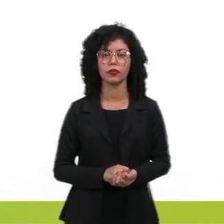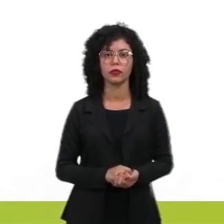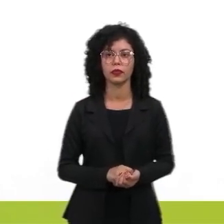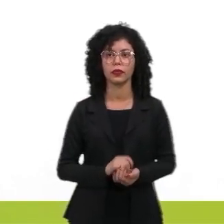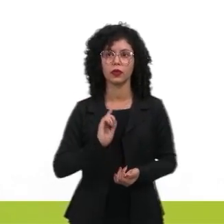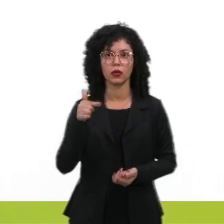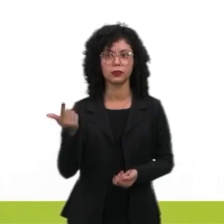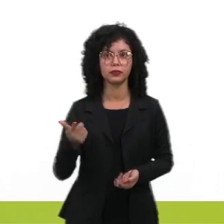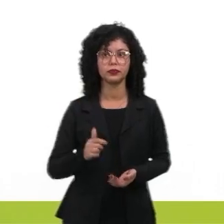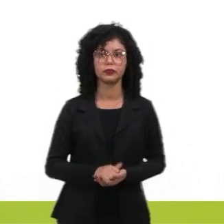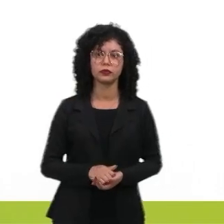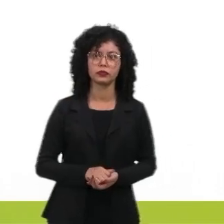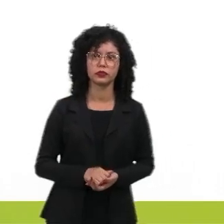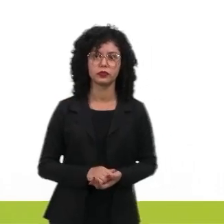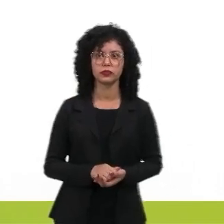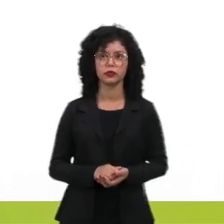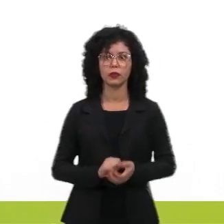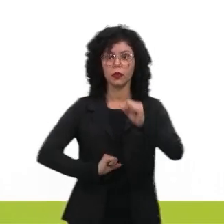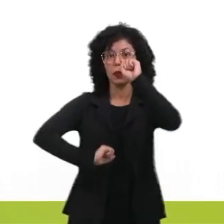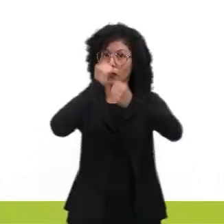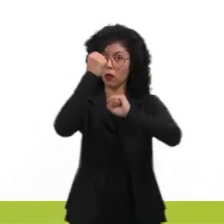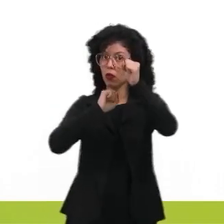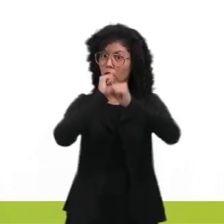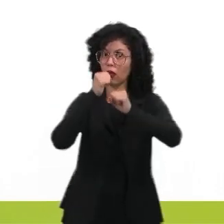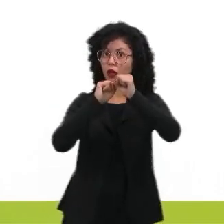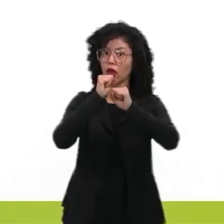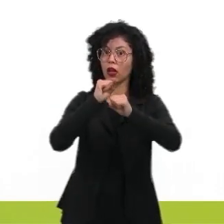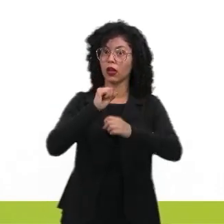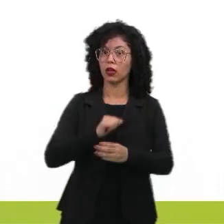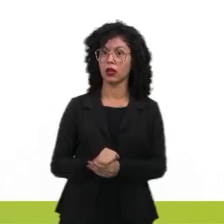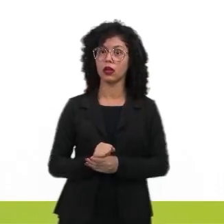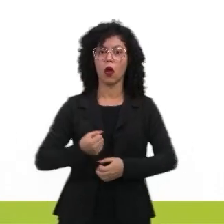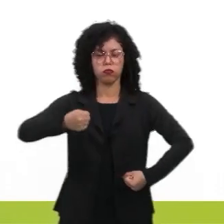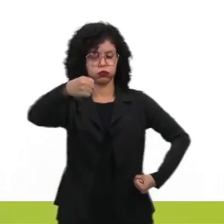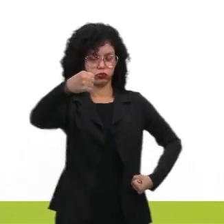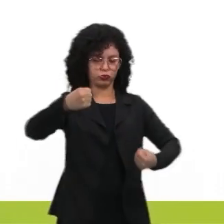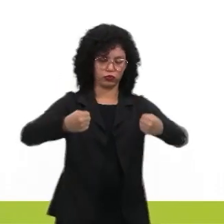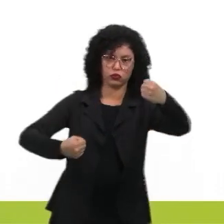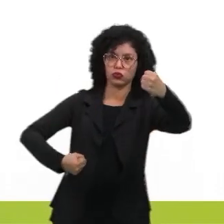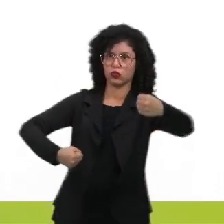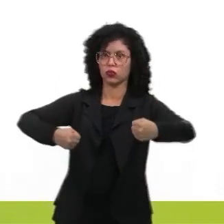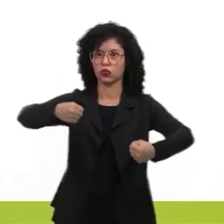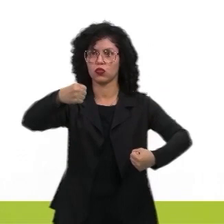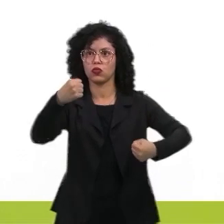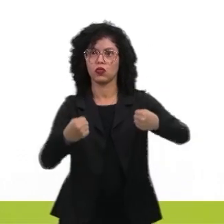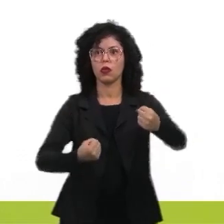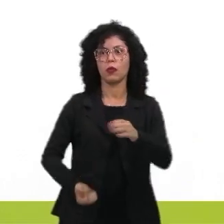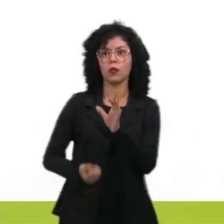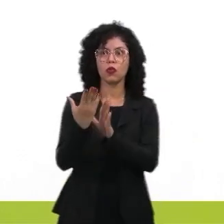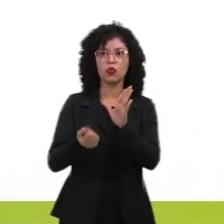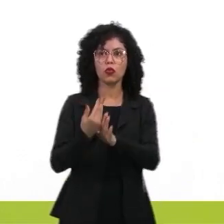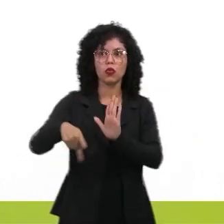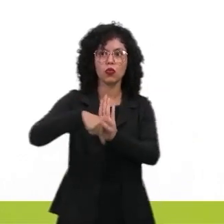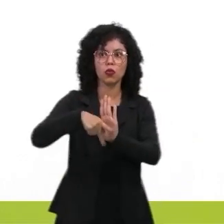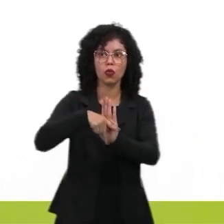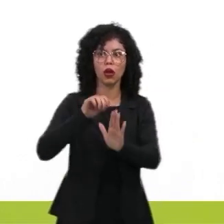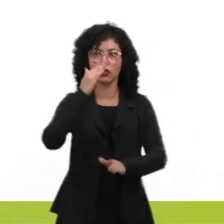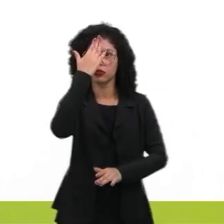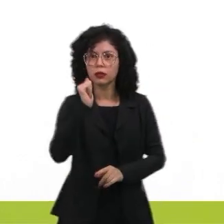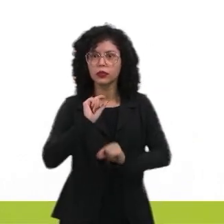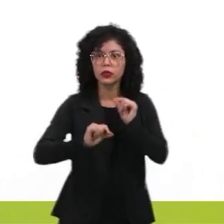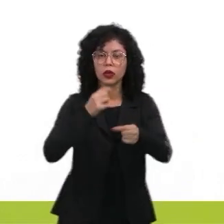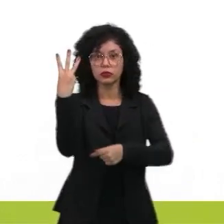problema. Em uma fábrica de peças para caminhão, para produzir uma determinada peça, sabemos